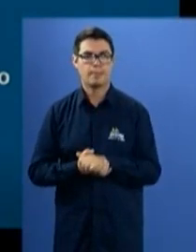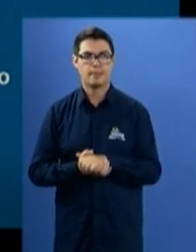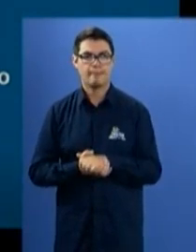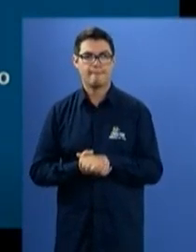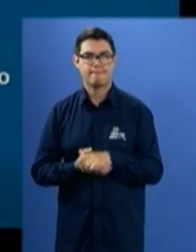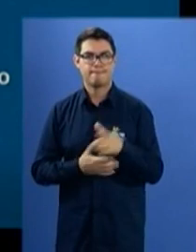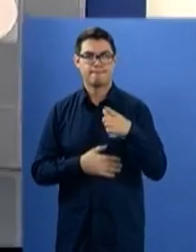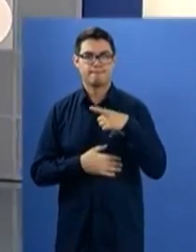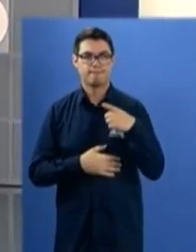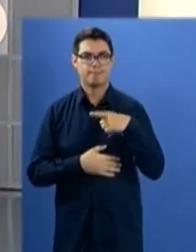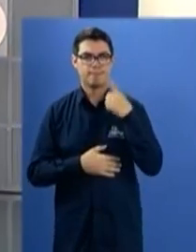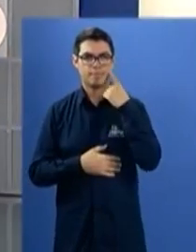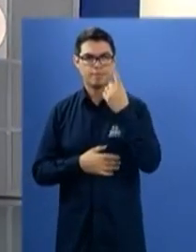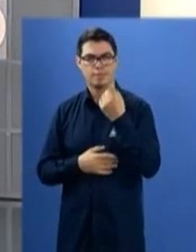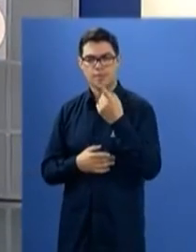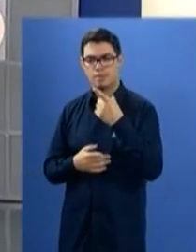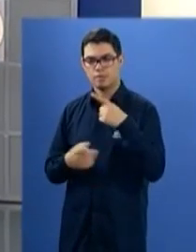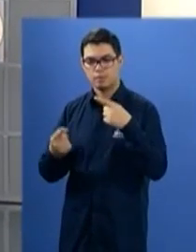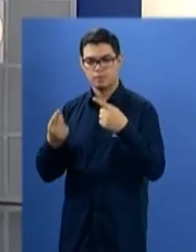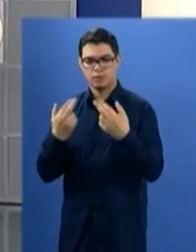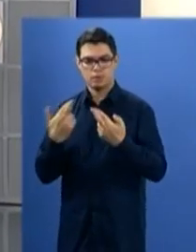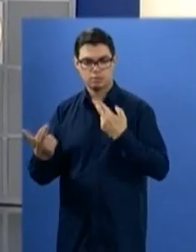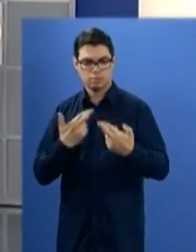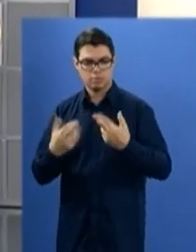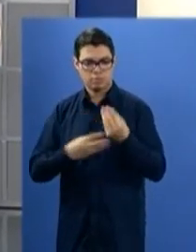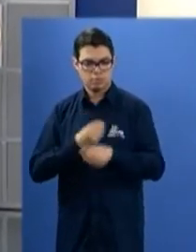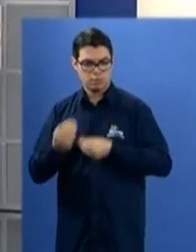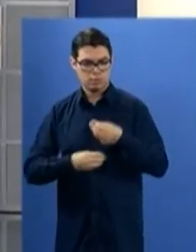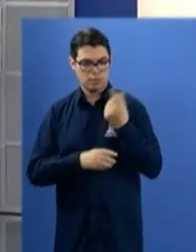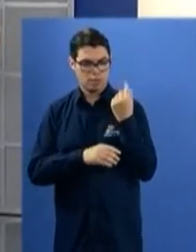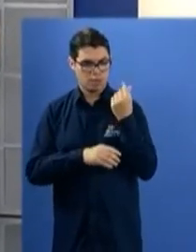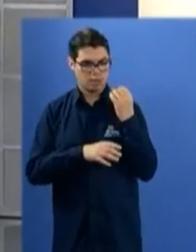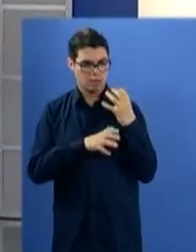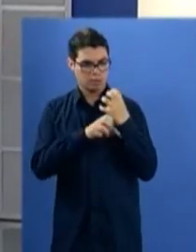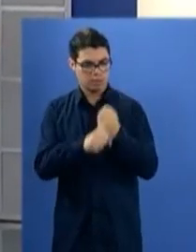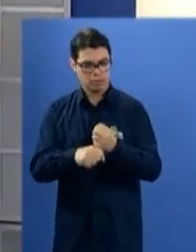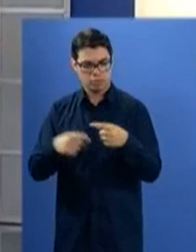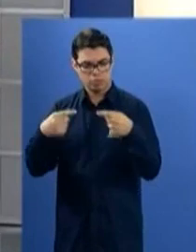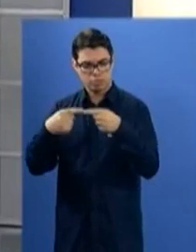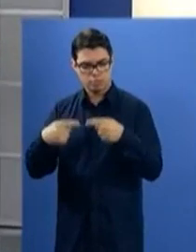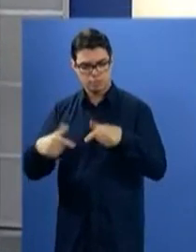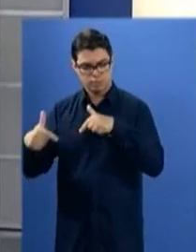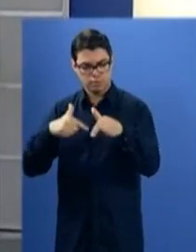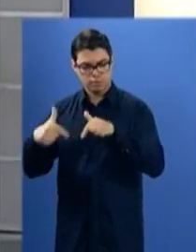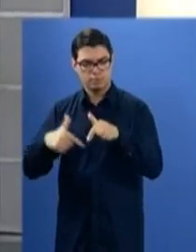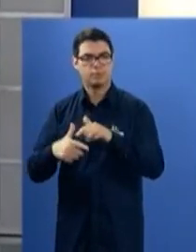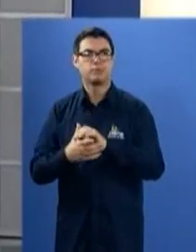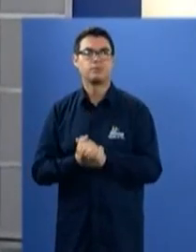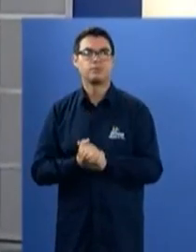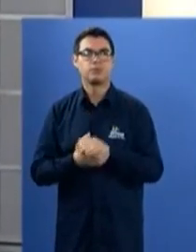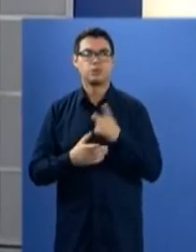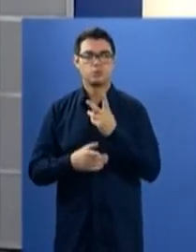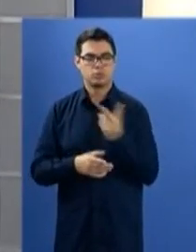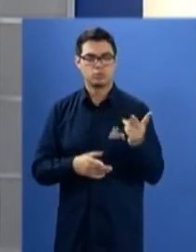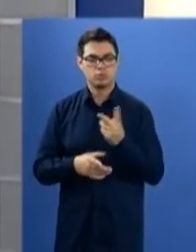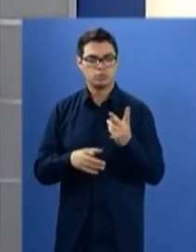relação de capital e trabalho. Capital e trabalho. Eles indicam o